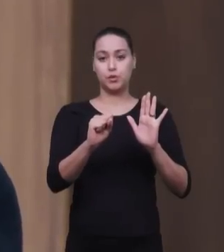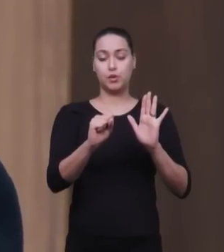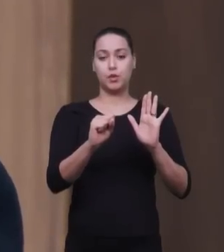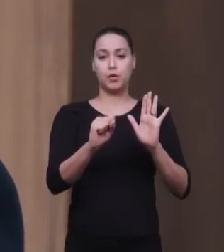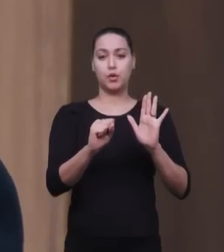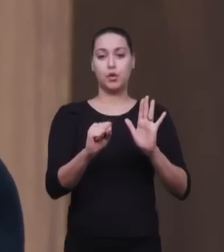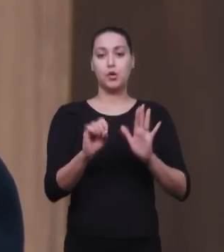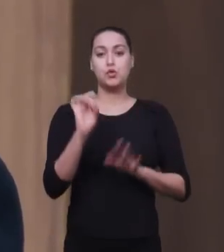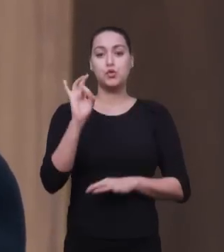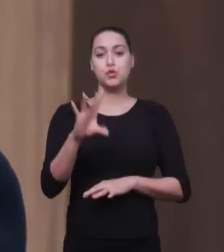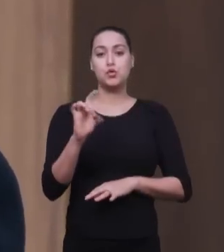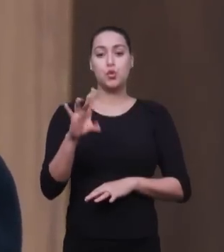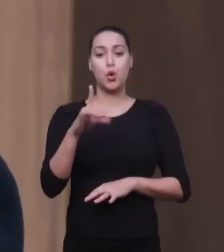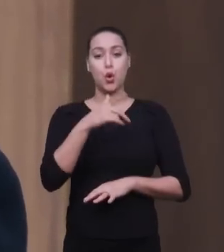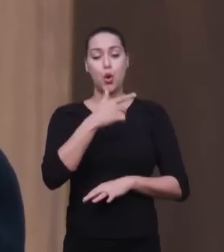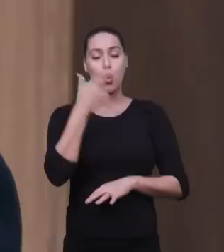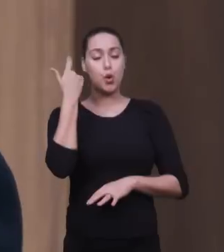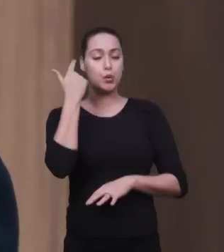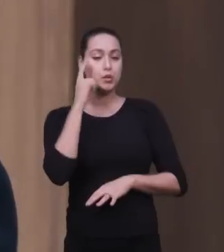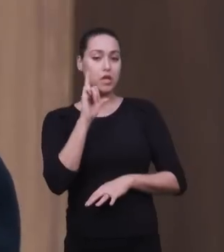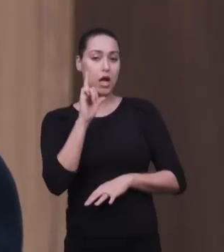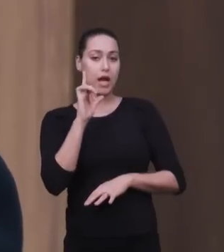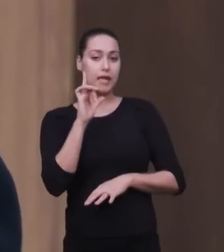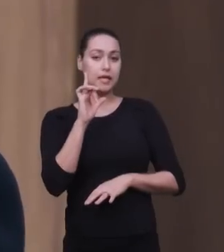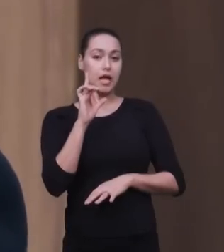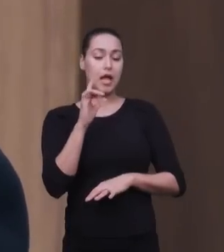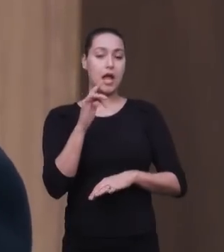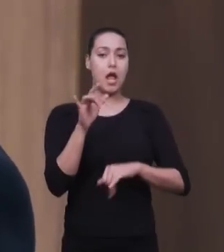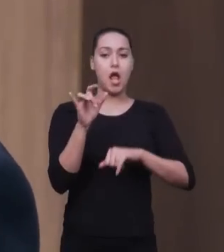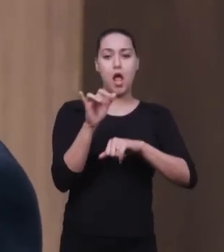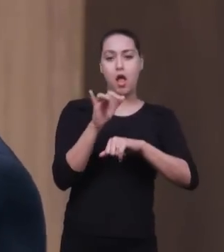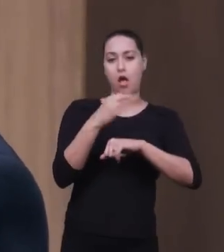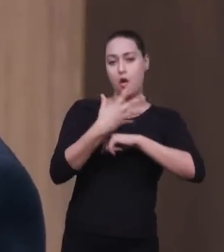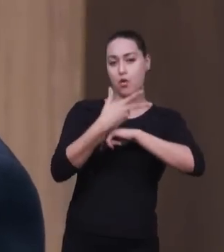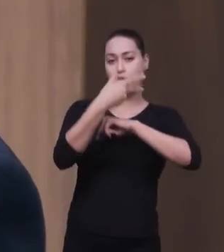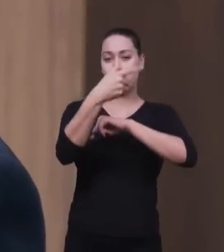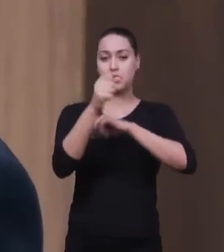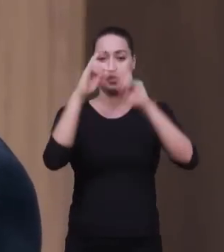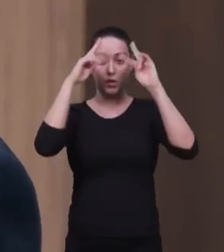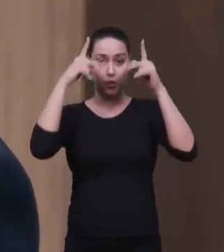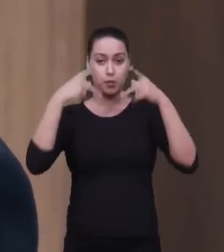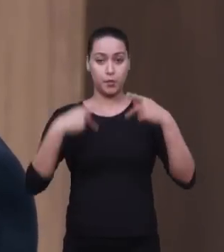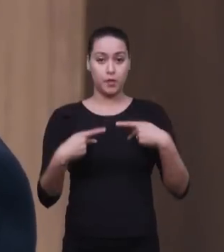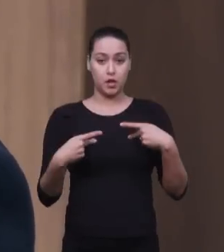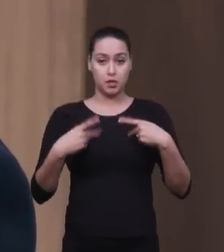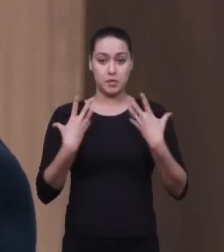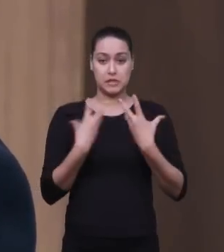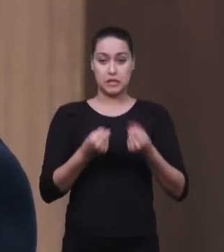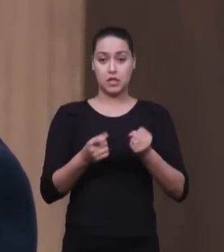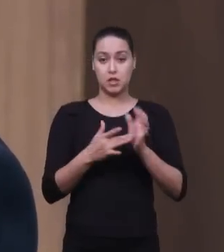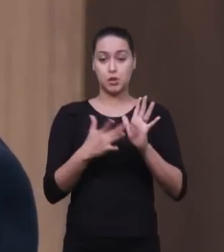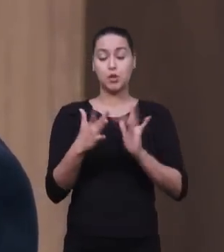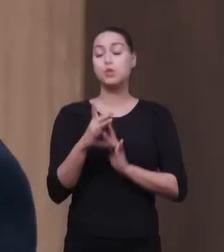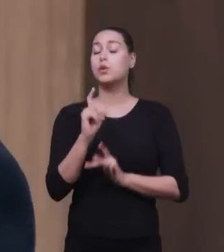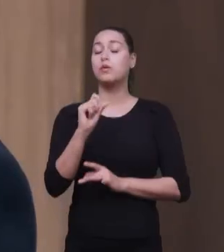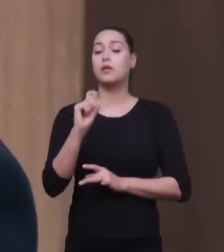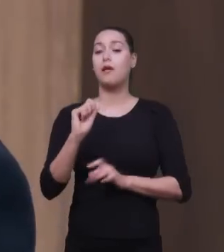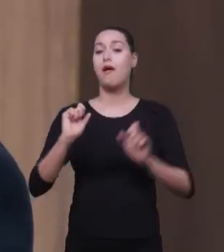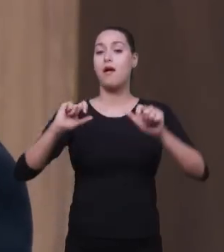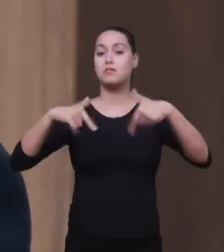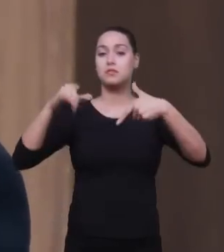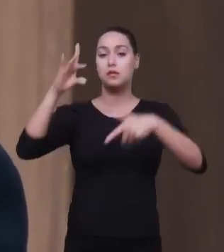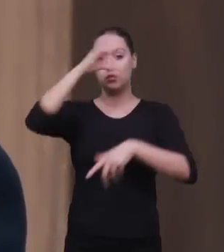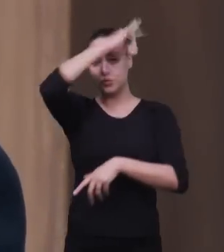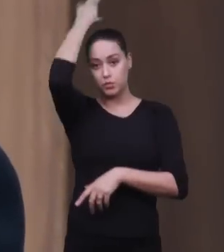a única forma de convencer o homem com relação à questão de aceitar Jesus, ela depende de uma operação do Espírito